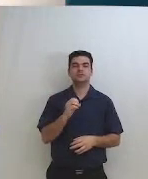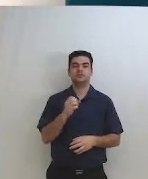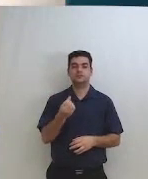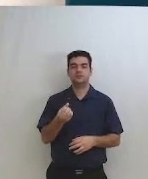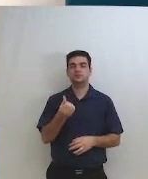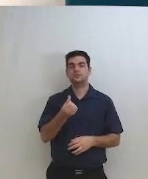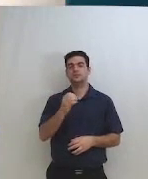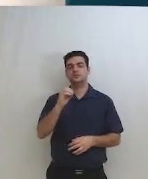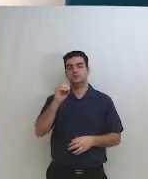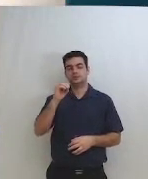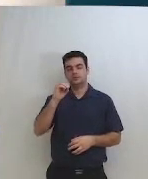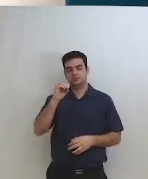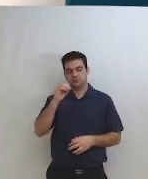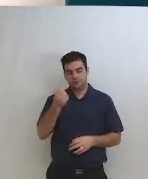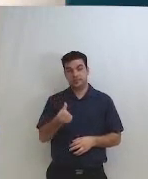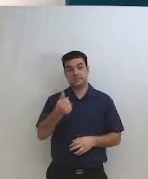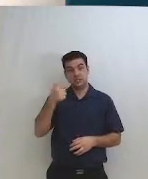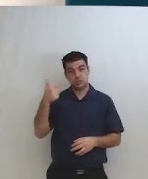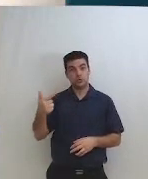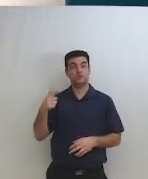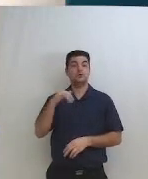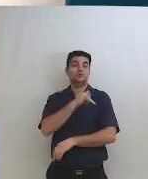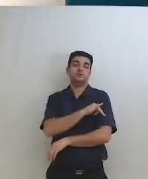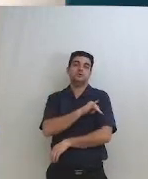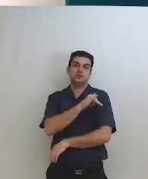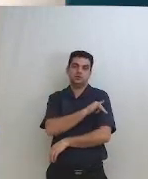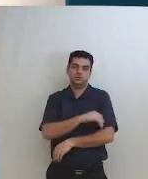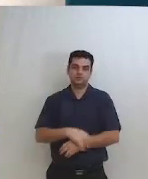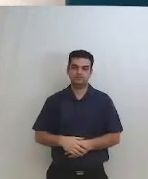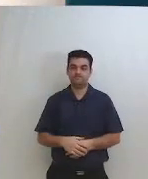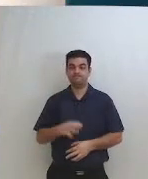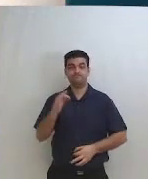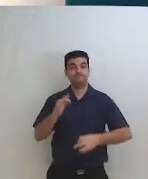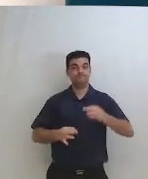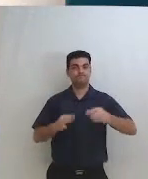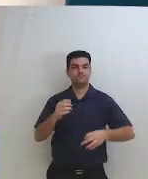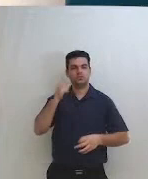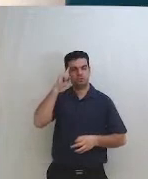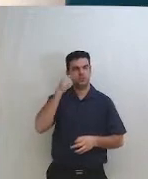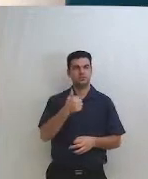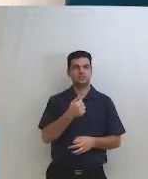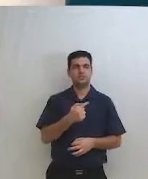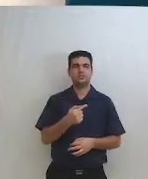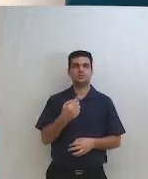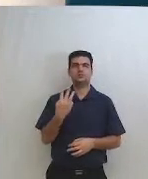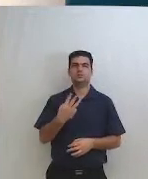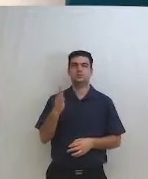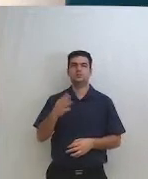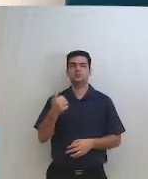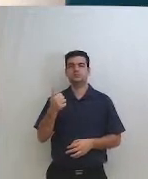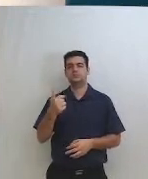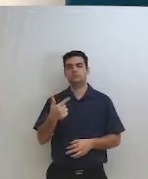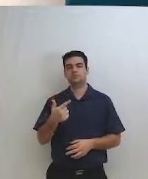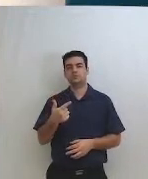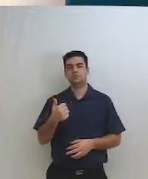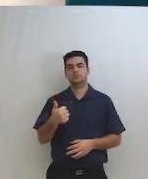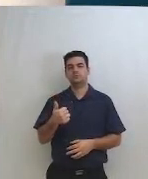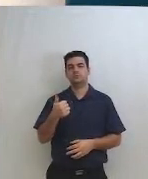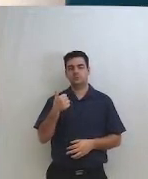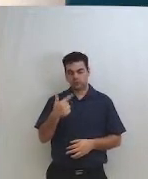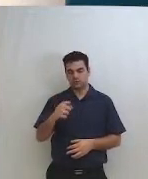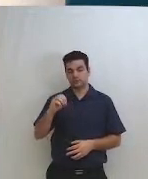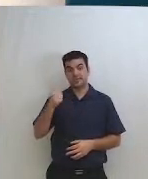160.662 do Rio de Janeiro, julgado em 17/3/2014. Então, excelências, nessa atuada,